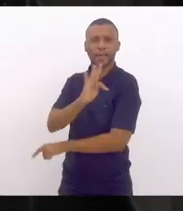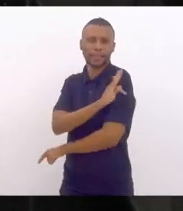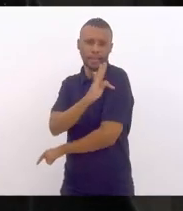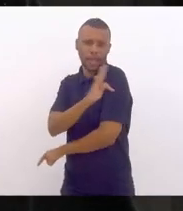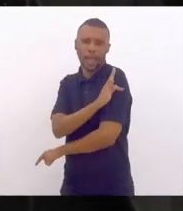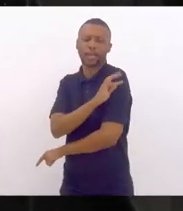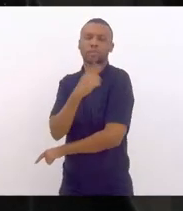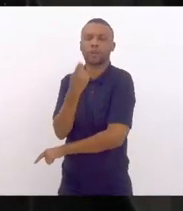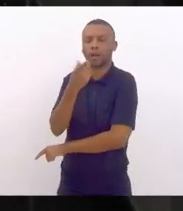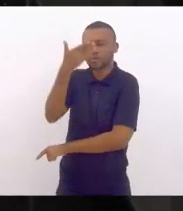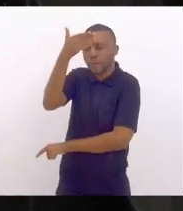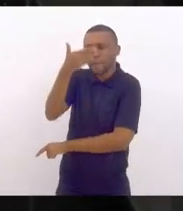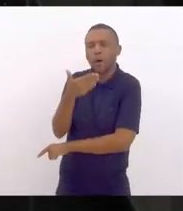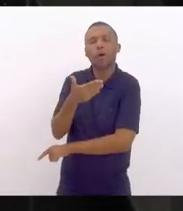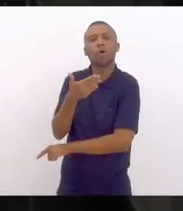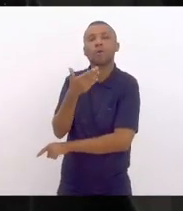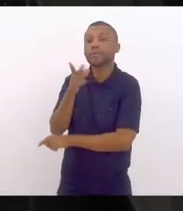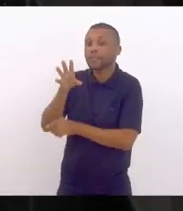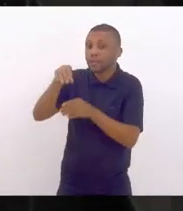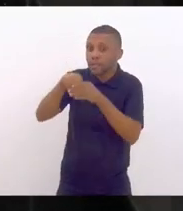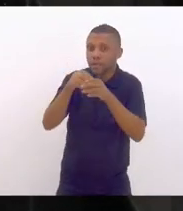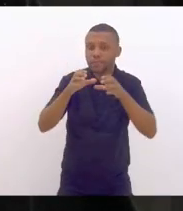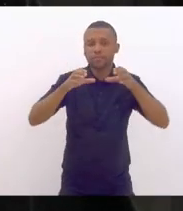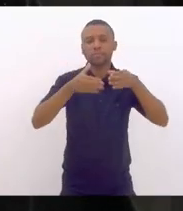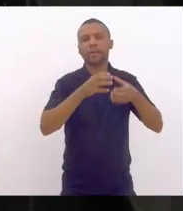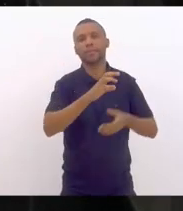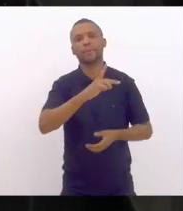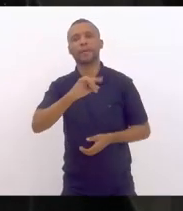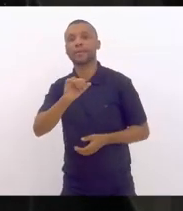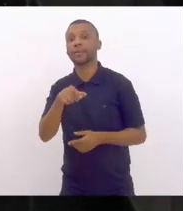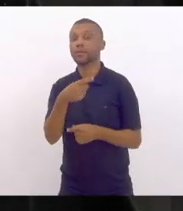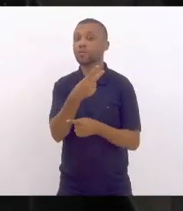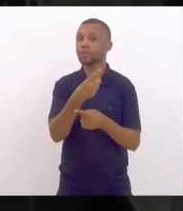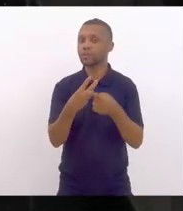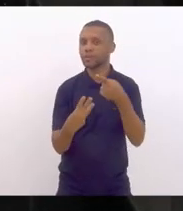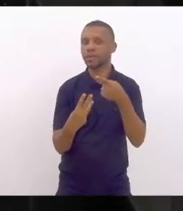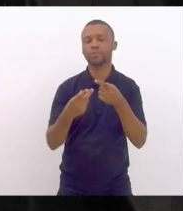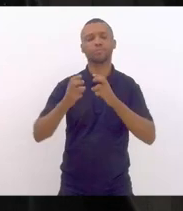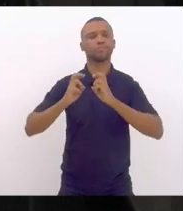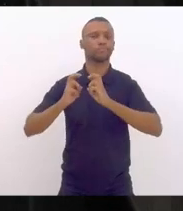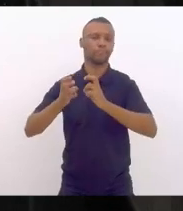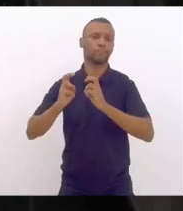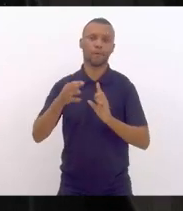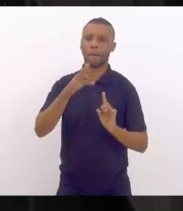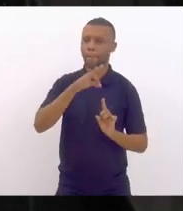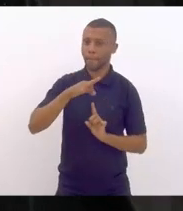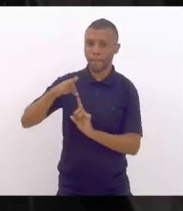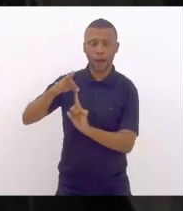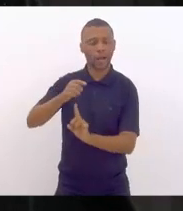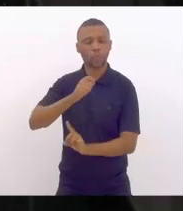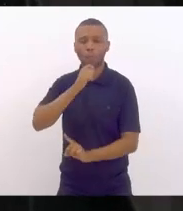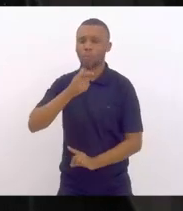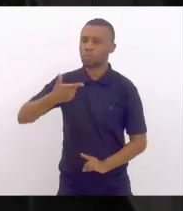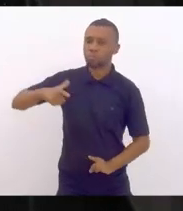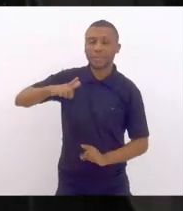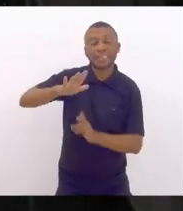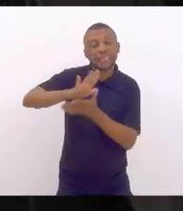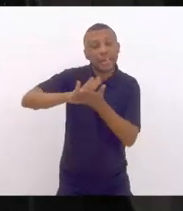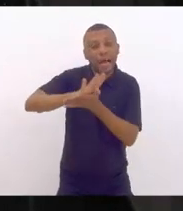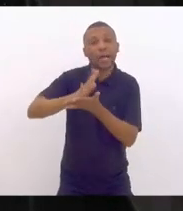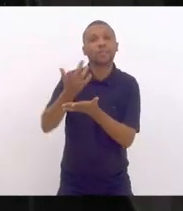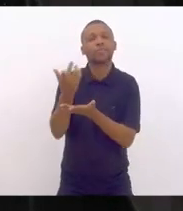a CPI que grande parte cerca de dois terços das estações de trem não dispõe de nenhum